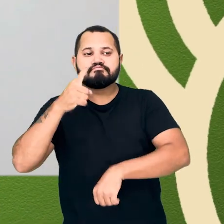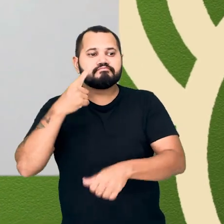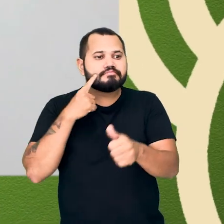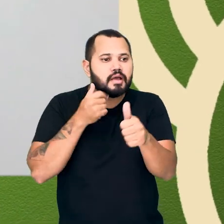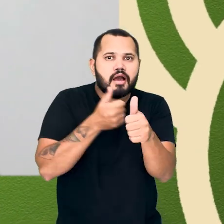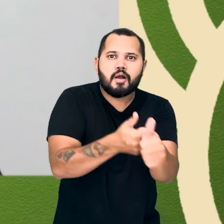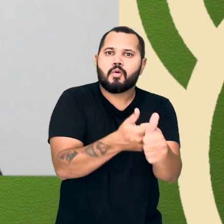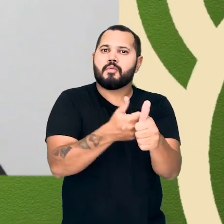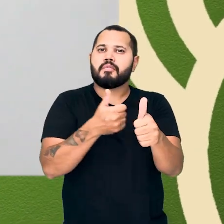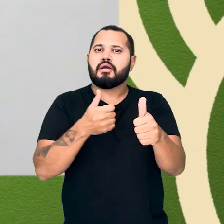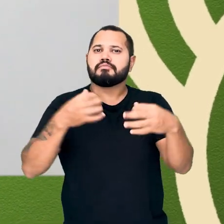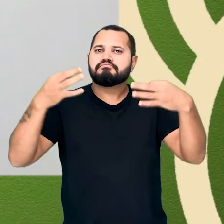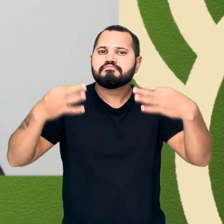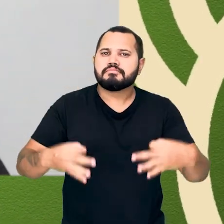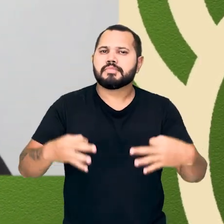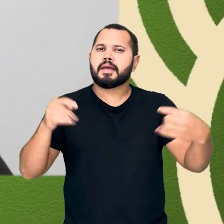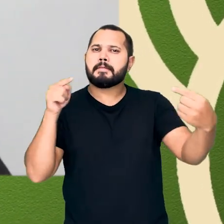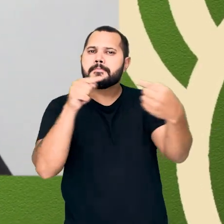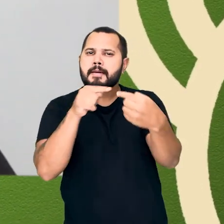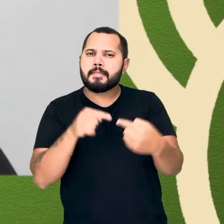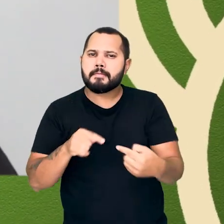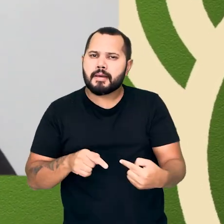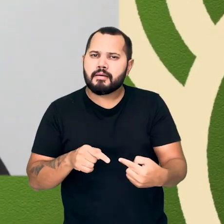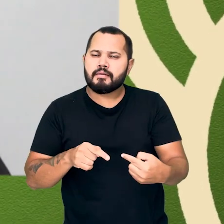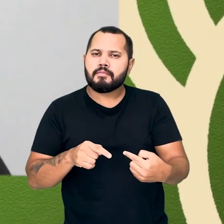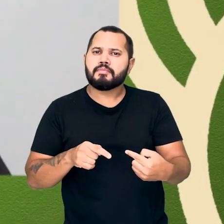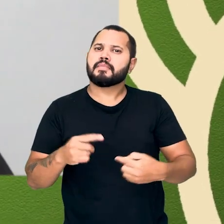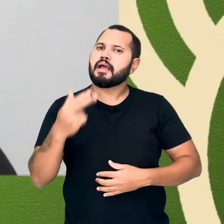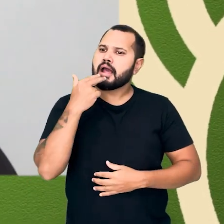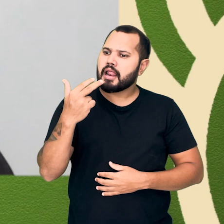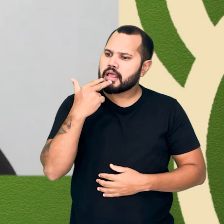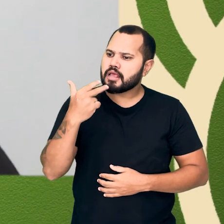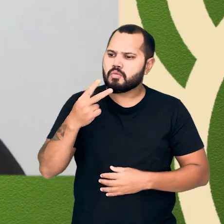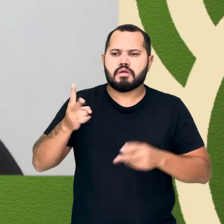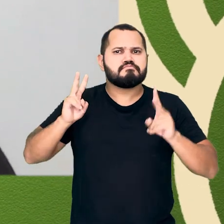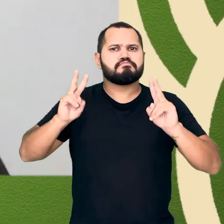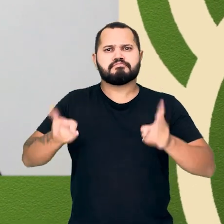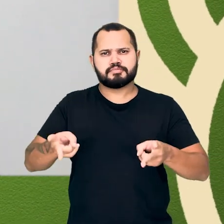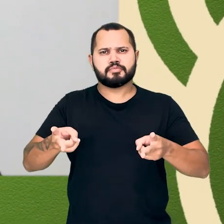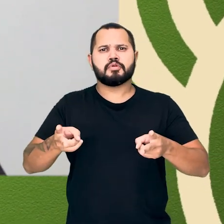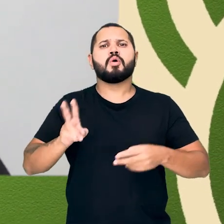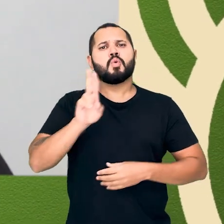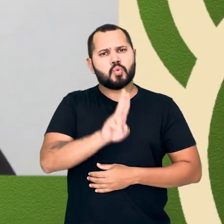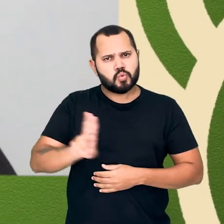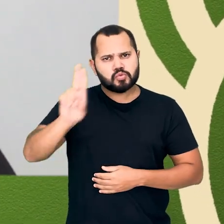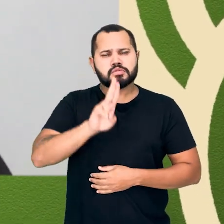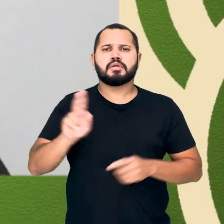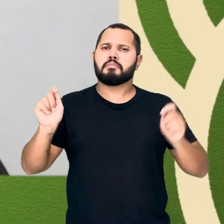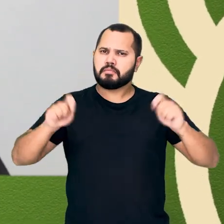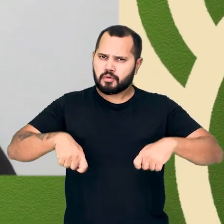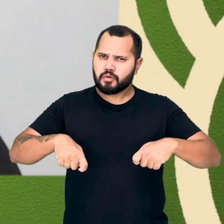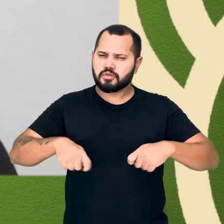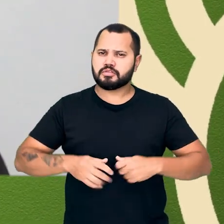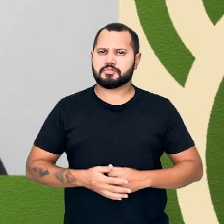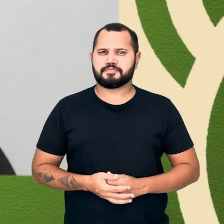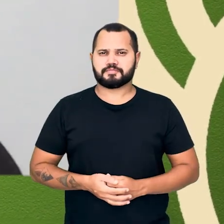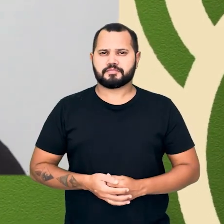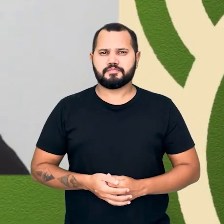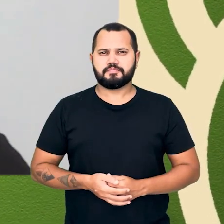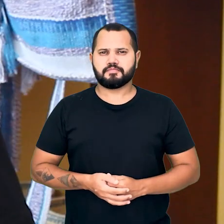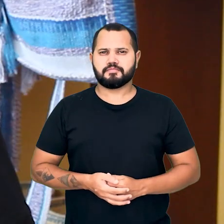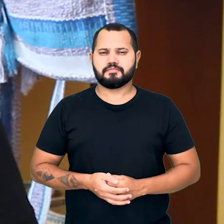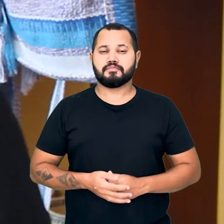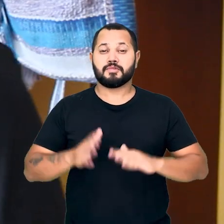um acompanhamento adequado, específico, né, fazendo com que ela permaneça utilizando a língua